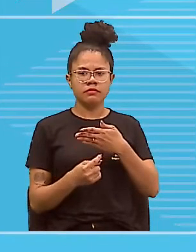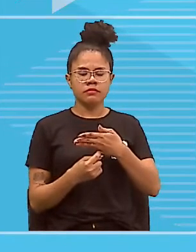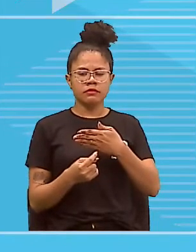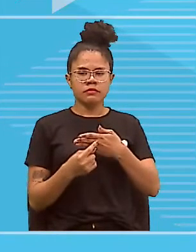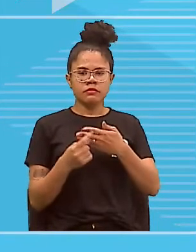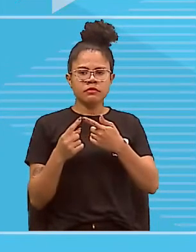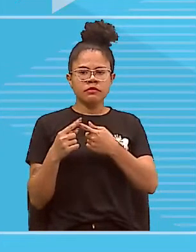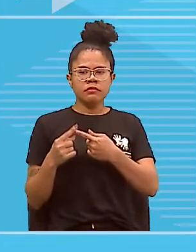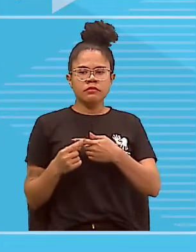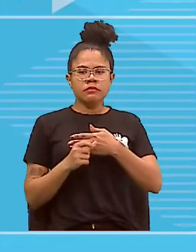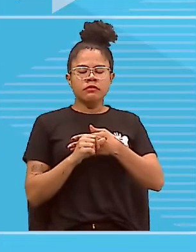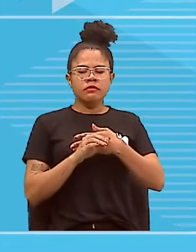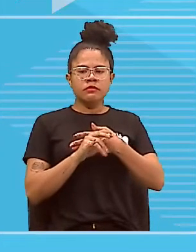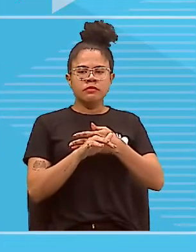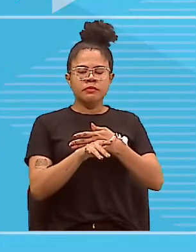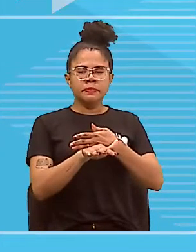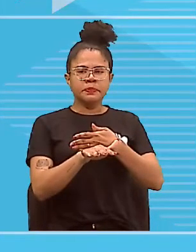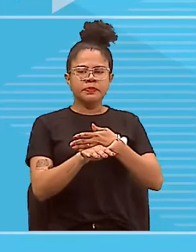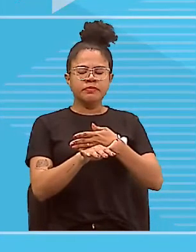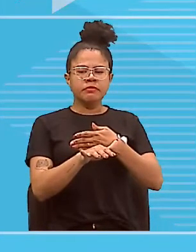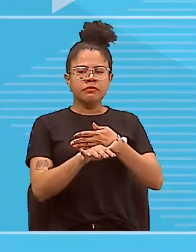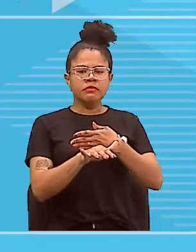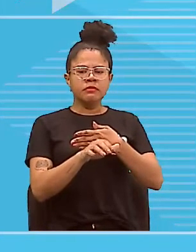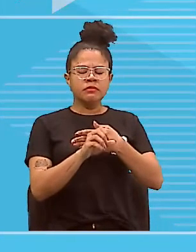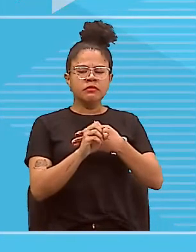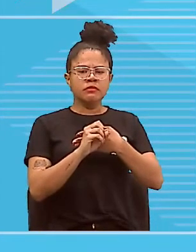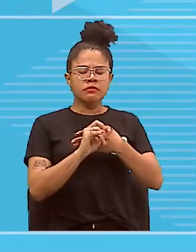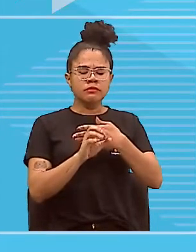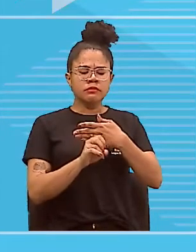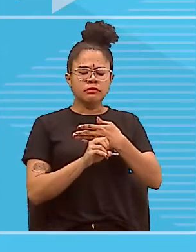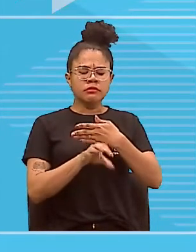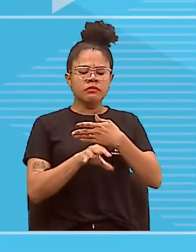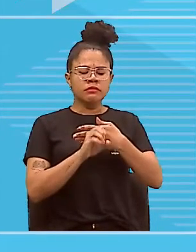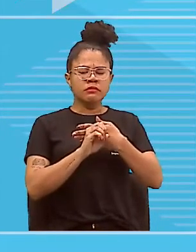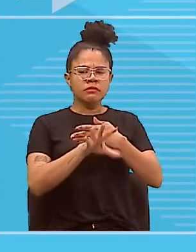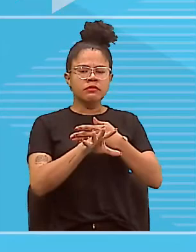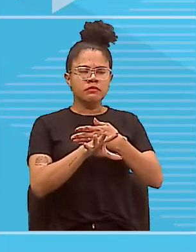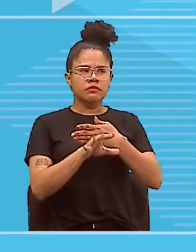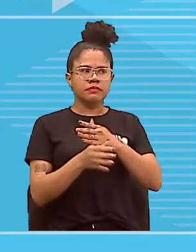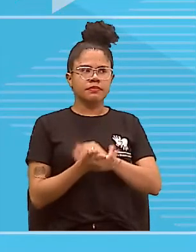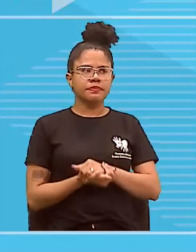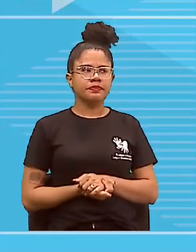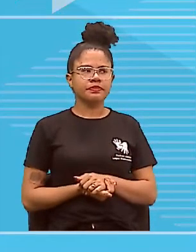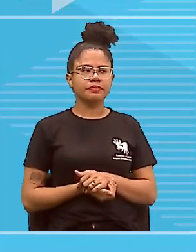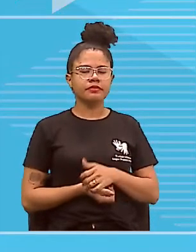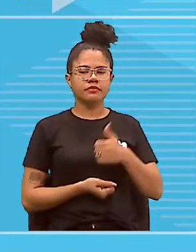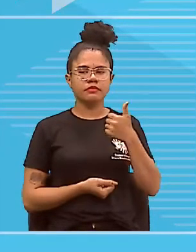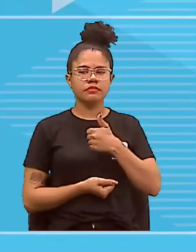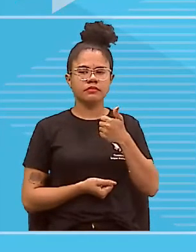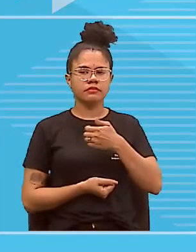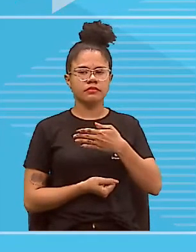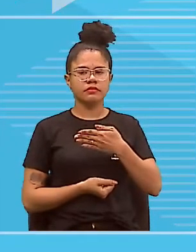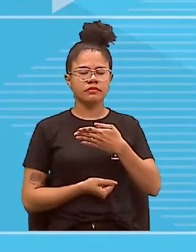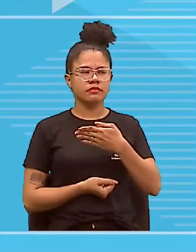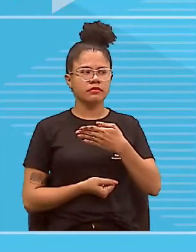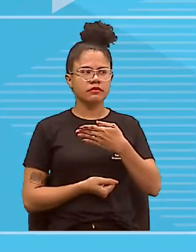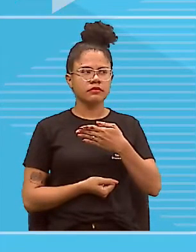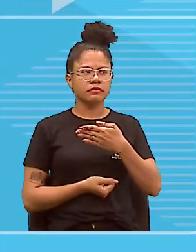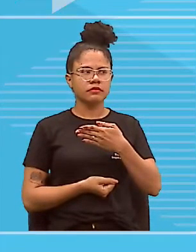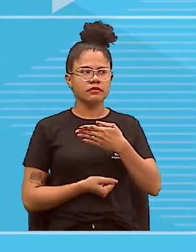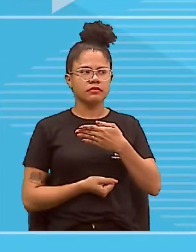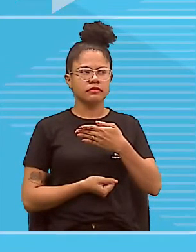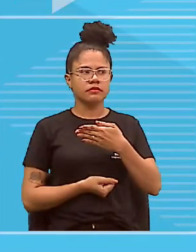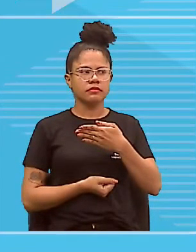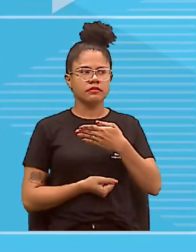luz diferente como se eu tivesse duas lâmpadas Então a primeira luz olha só